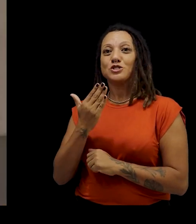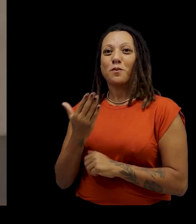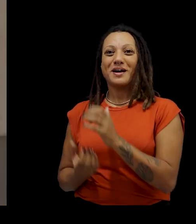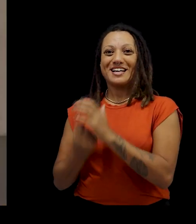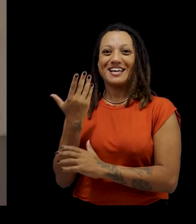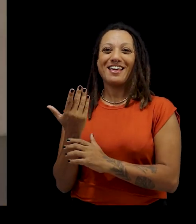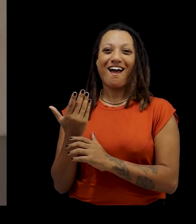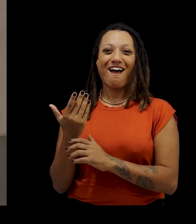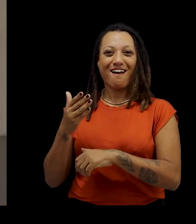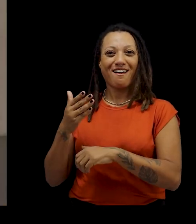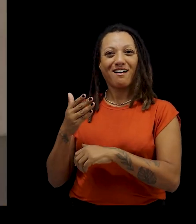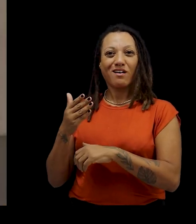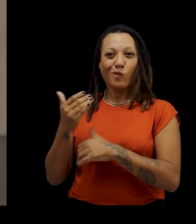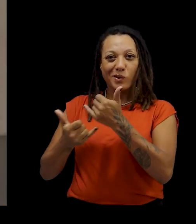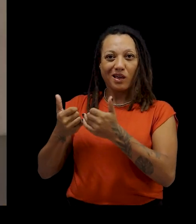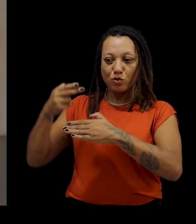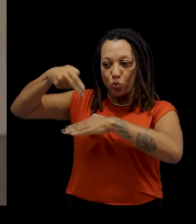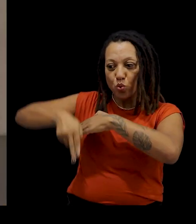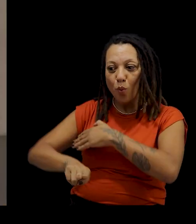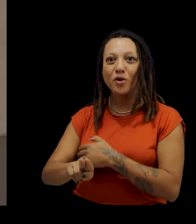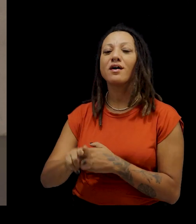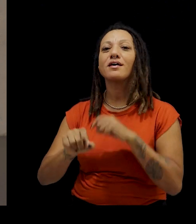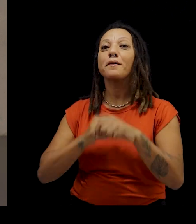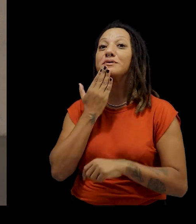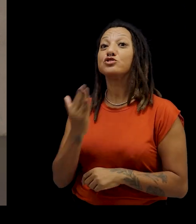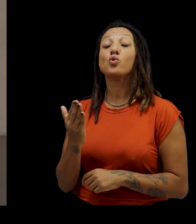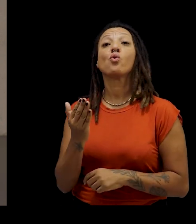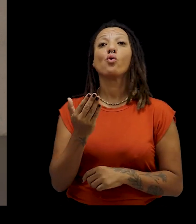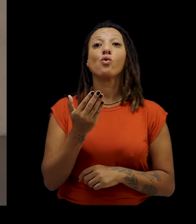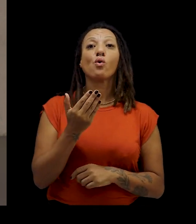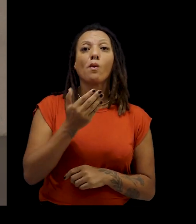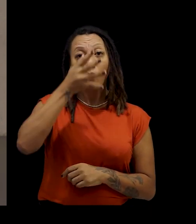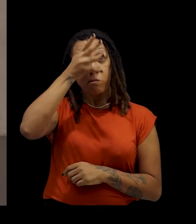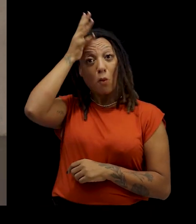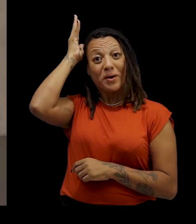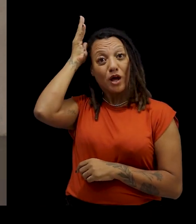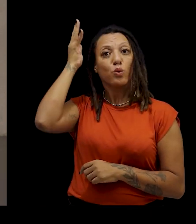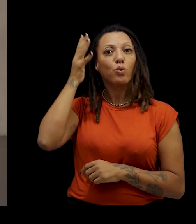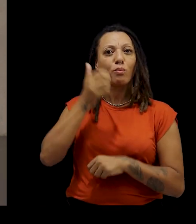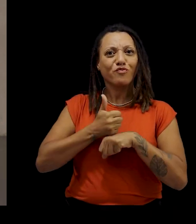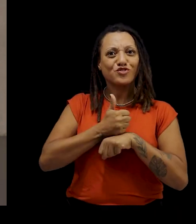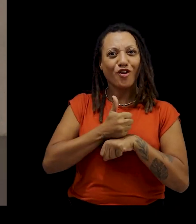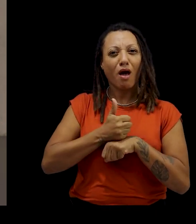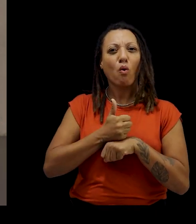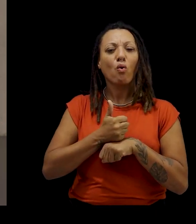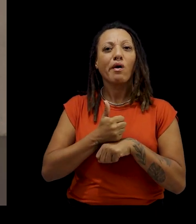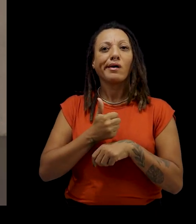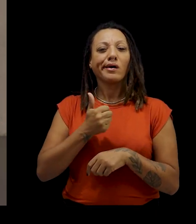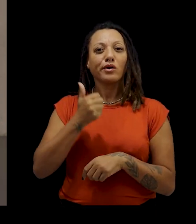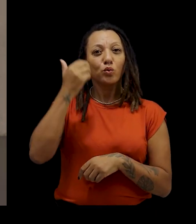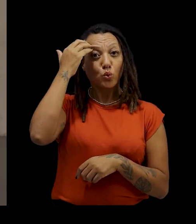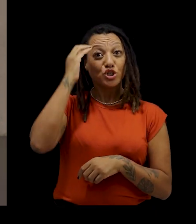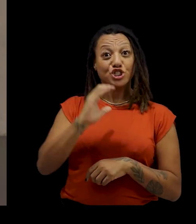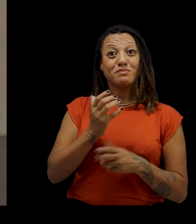quem encomendou, sob medida, esse tobogã foram os bombeiros de um corpo de bombeiros de